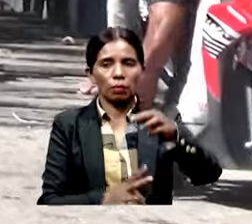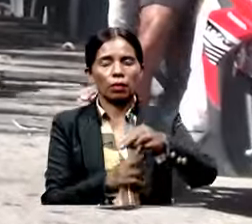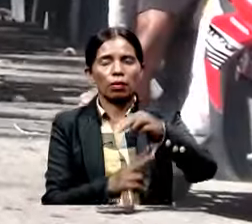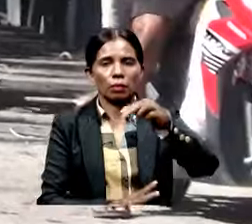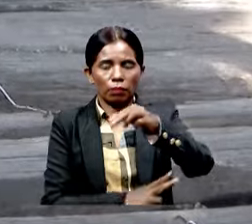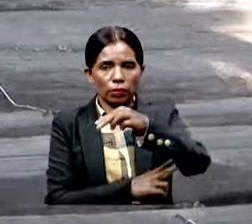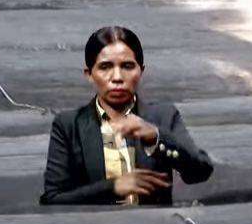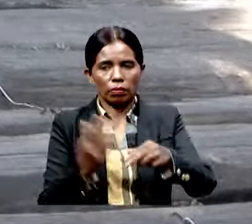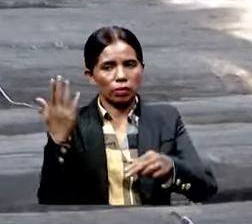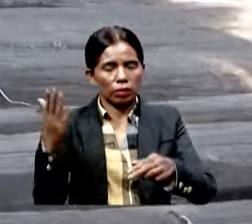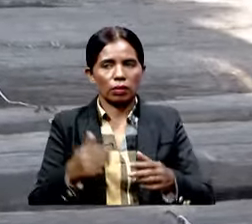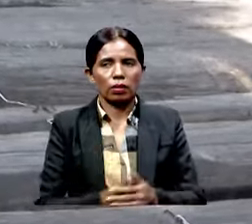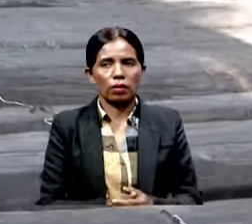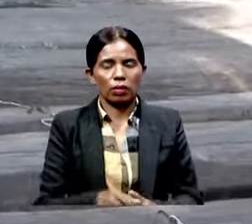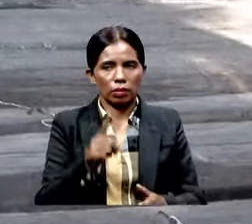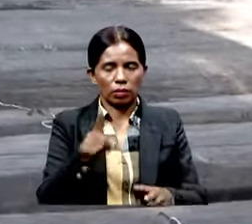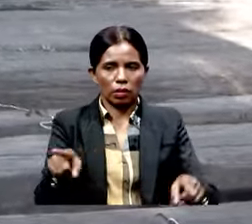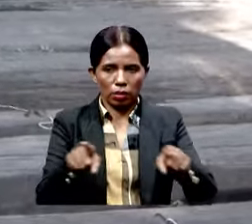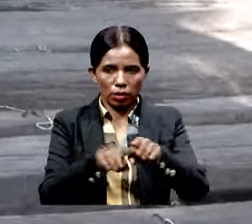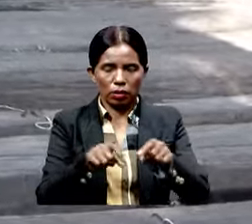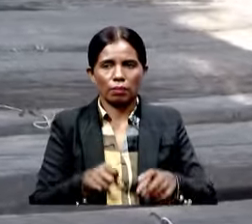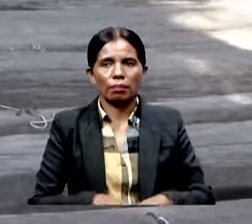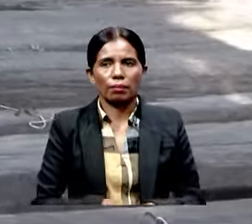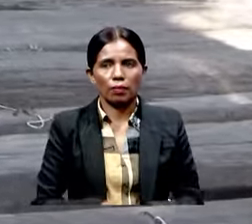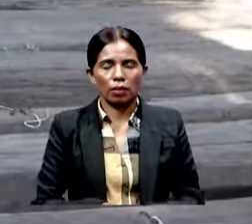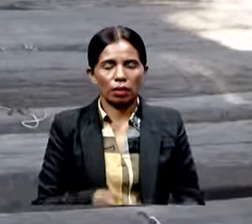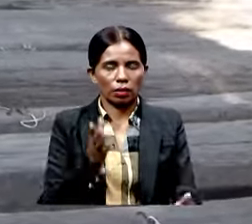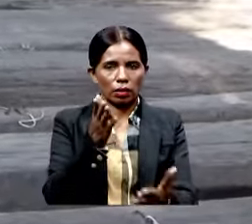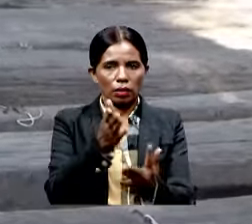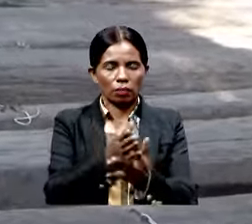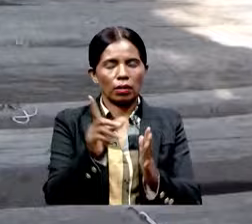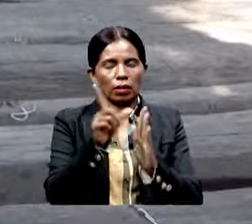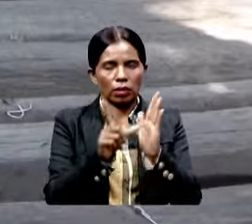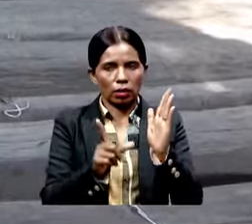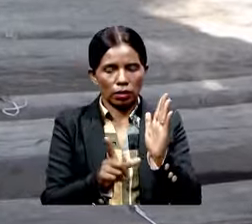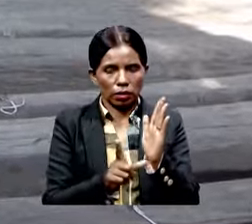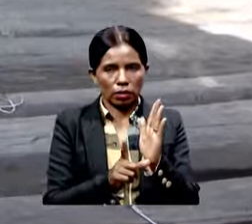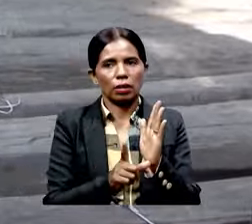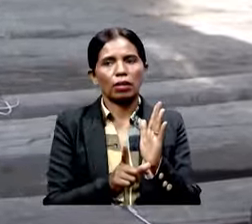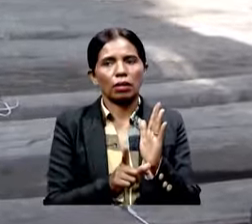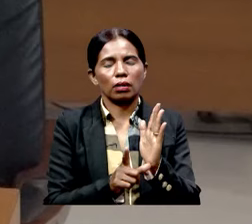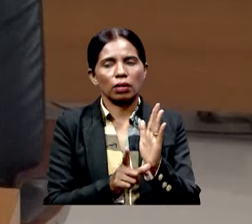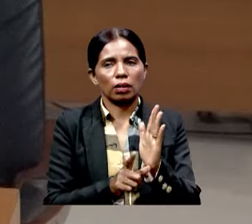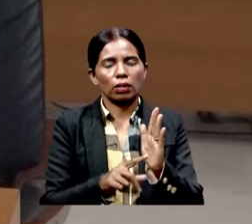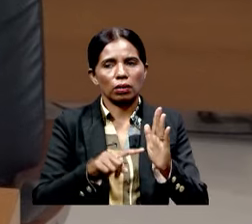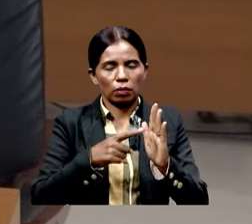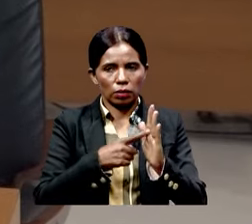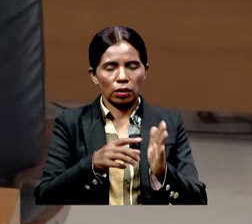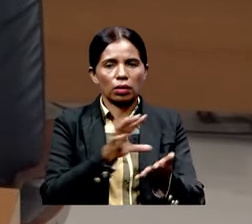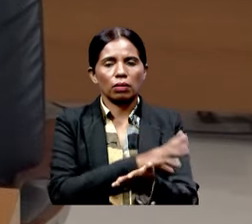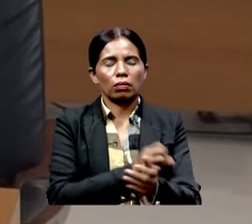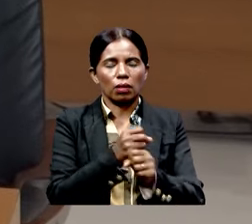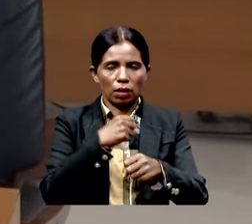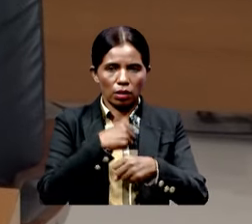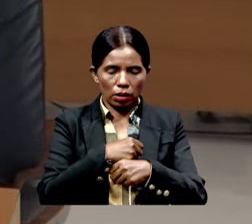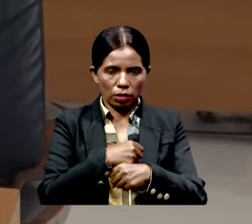ni nemos y demás magne. Nemos tama una ya lister ne ve que a tu ha jugado procesamiento y a